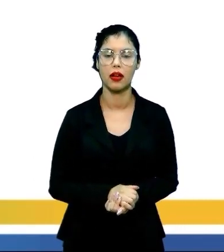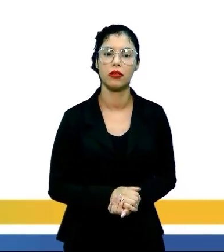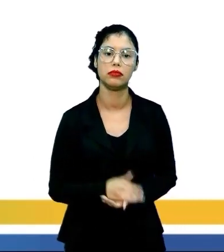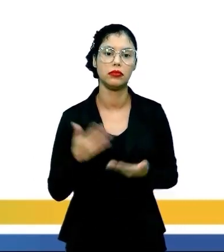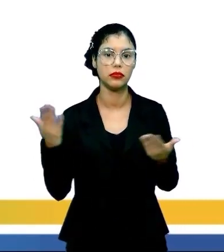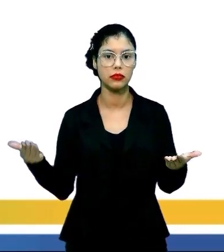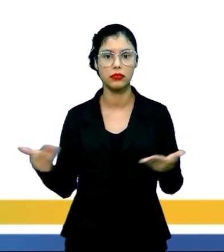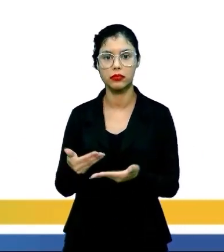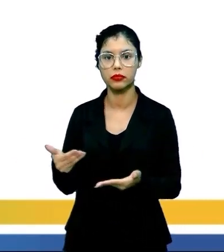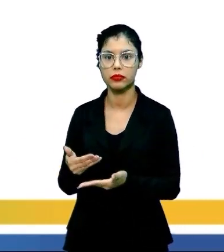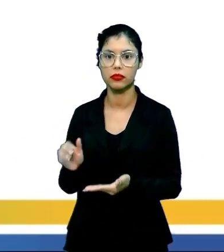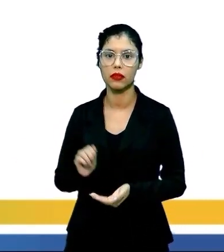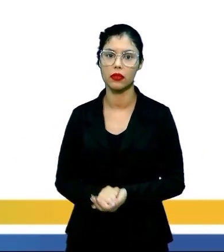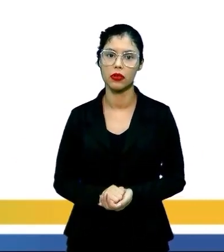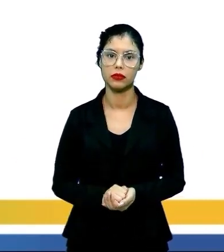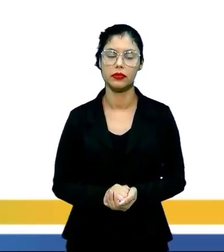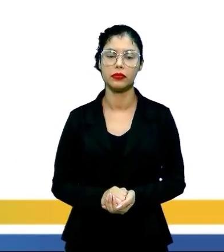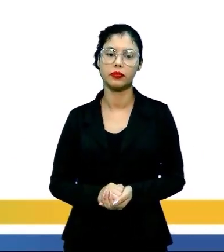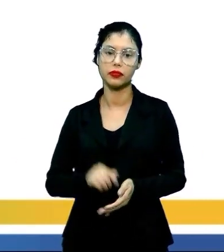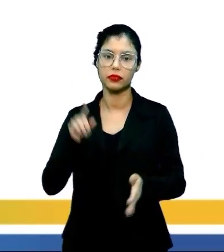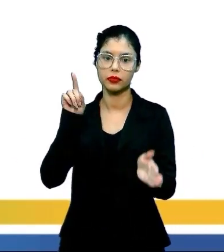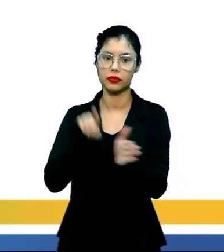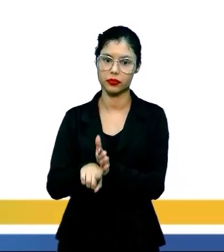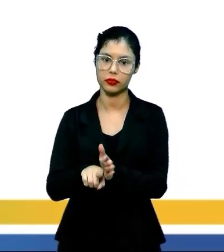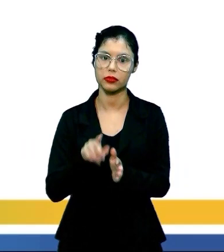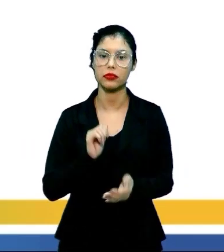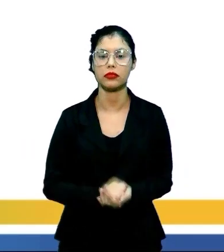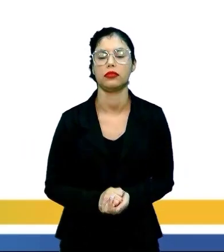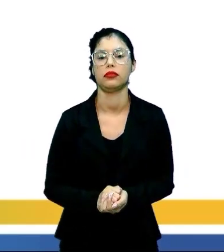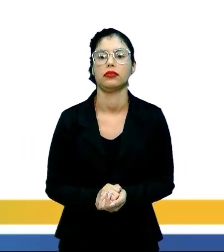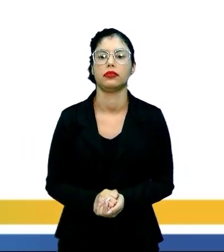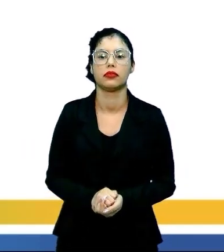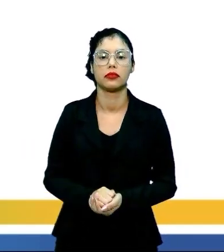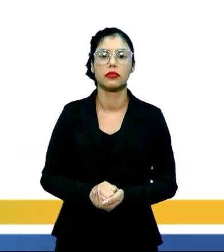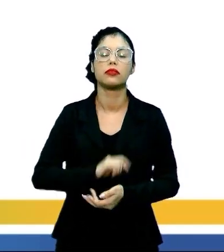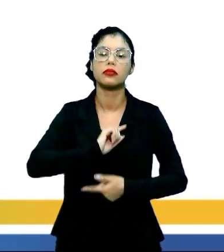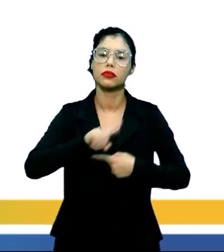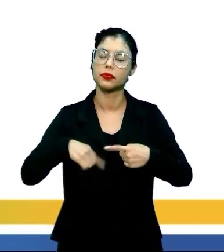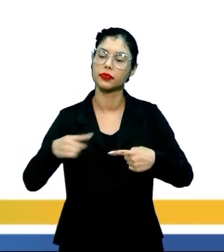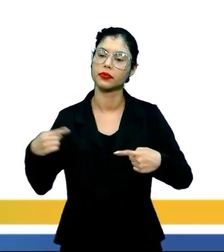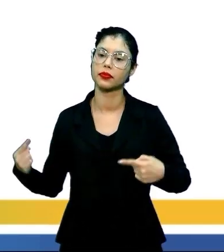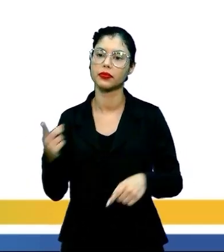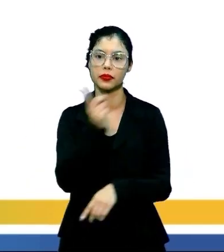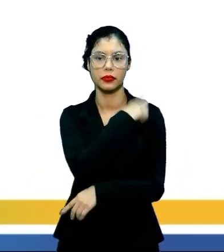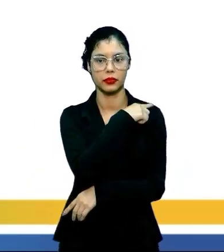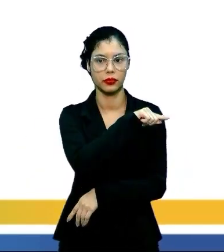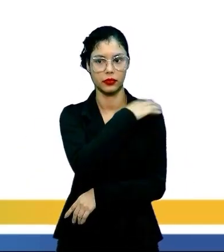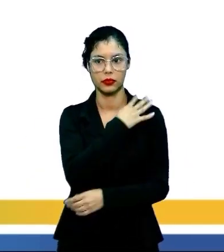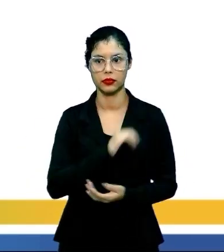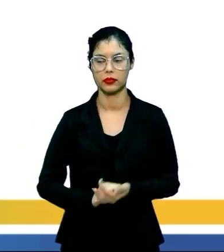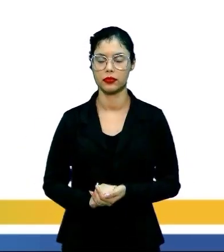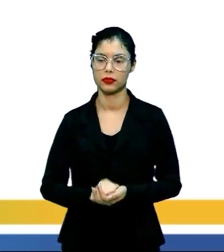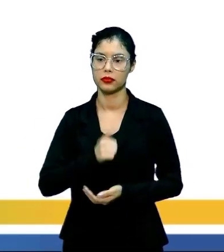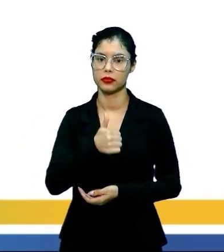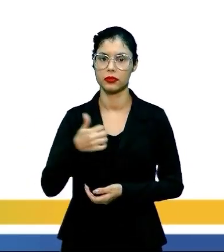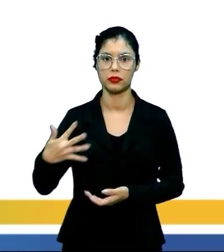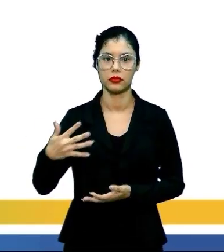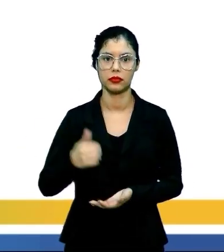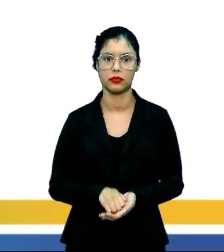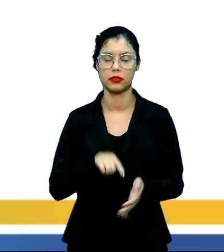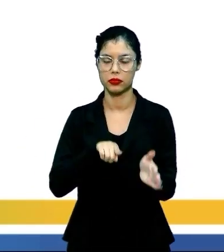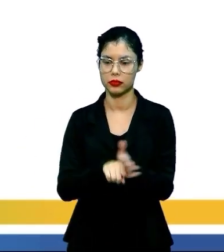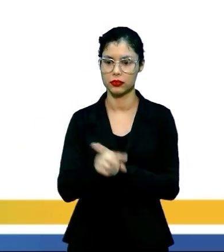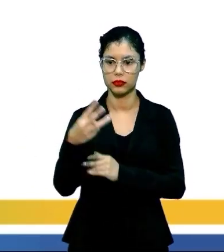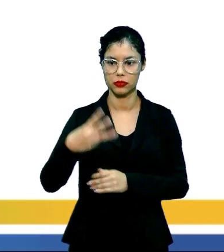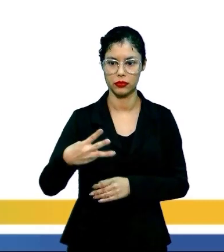Eu trouxe agora para vocês uma questão do livro A Prova Enem, do primeiro ano do ensino médio, está na página 14, então se